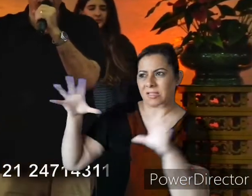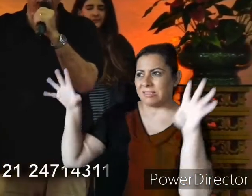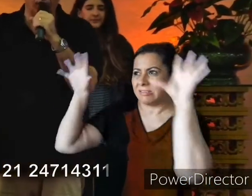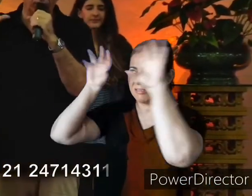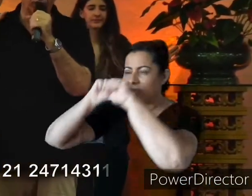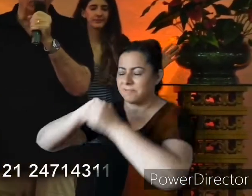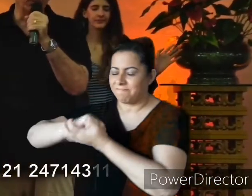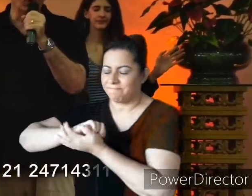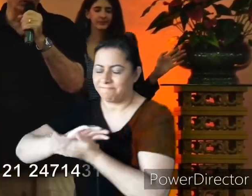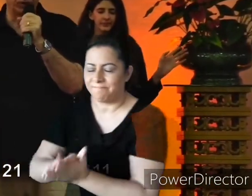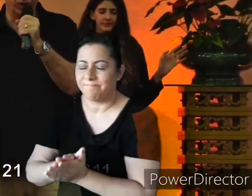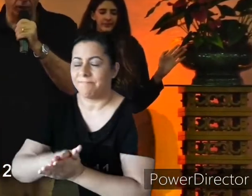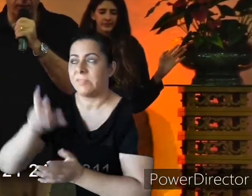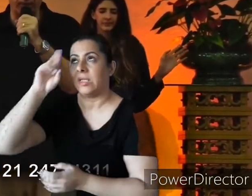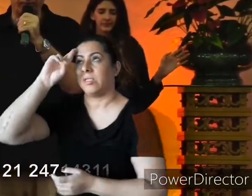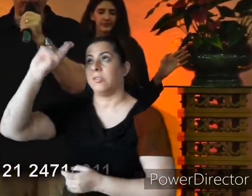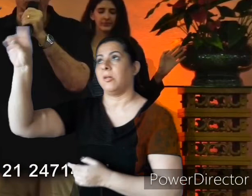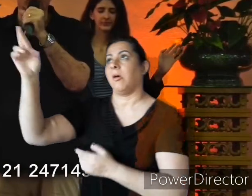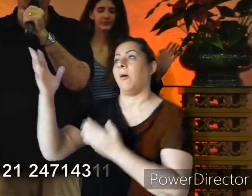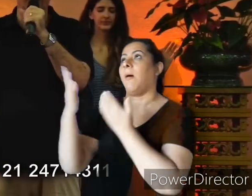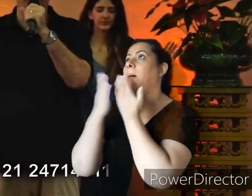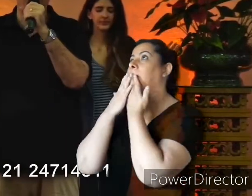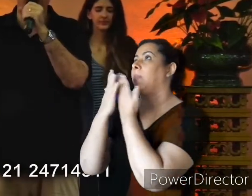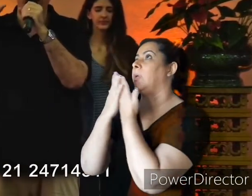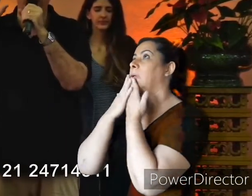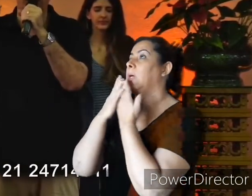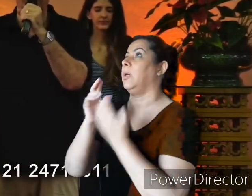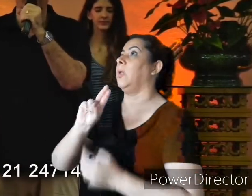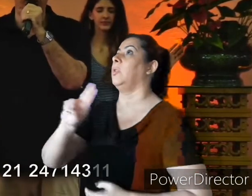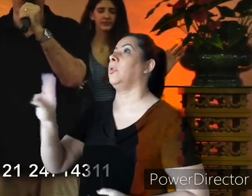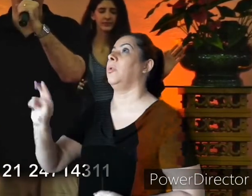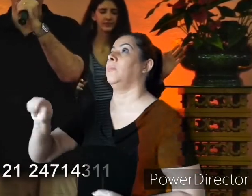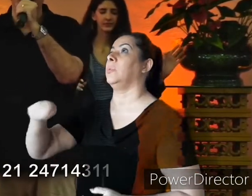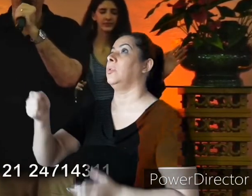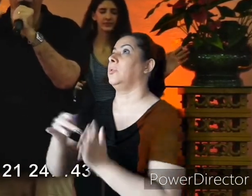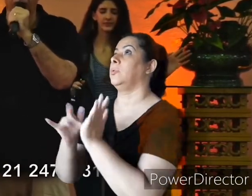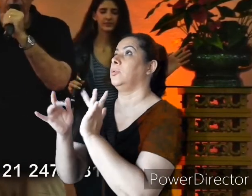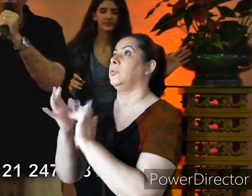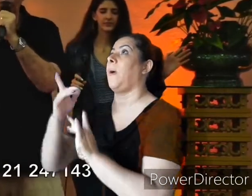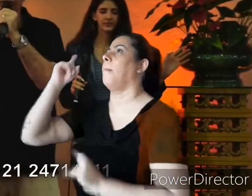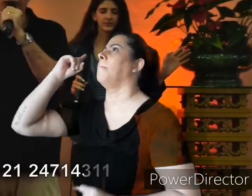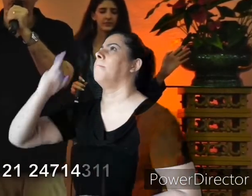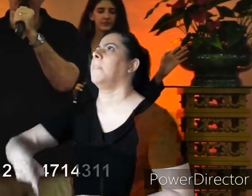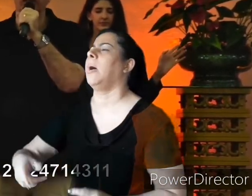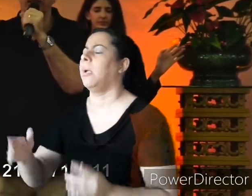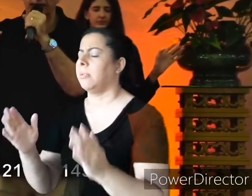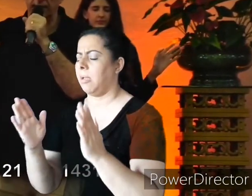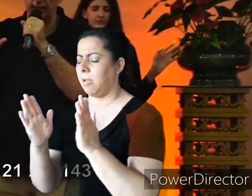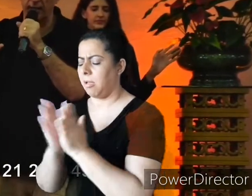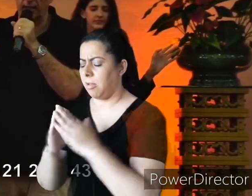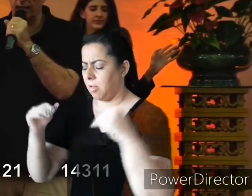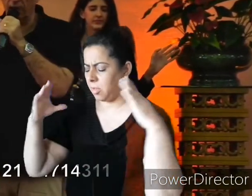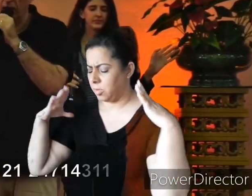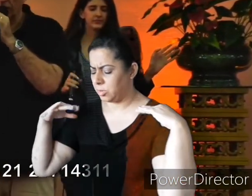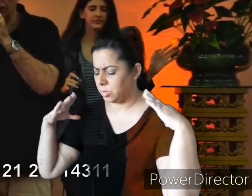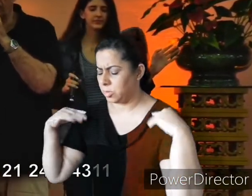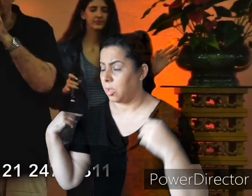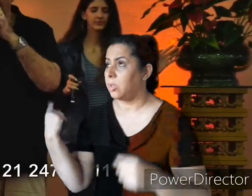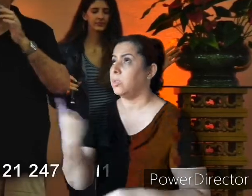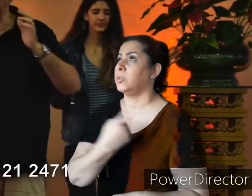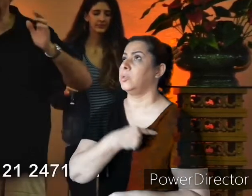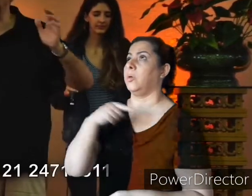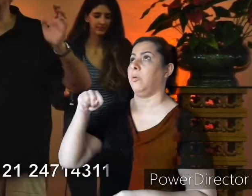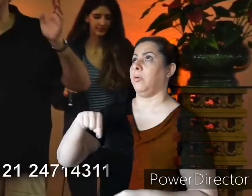anjos. E nós, o teu povo, Senhor, que também fazemos parte deste exército, que somos o teu exército aqui nesta terra,